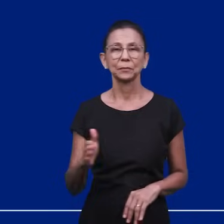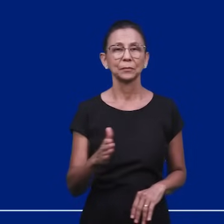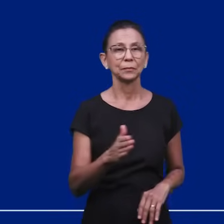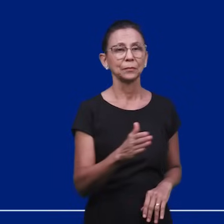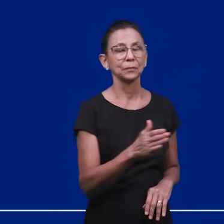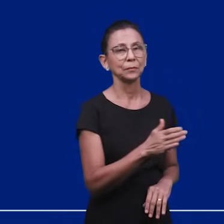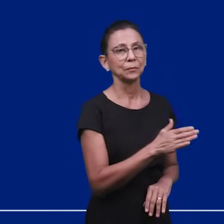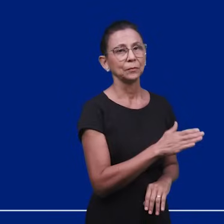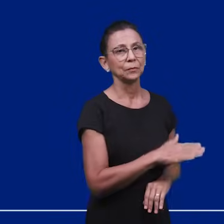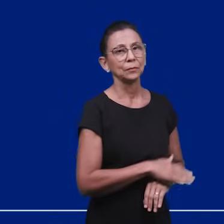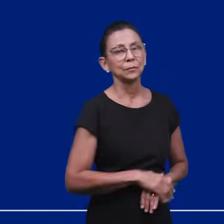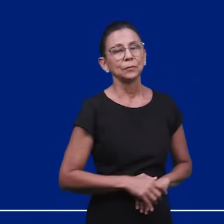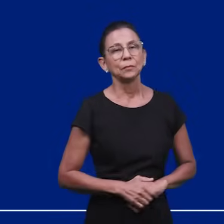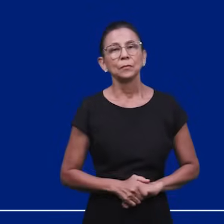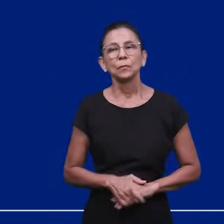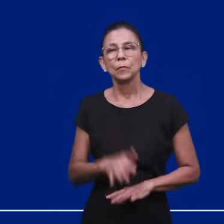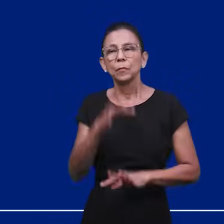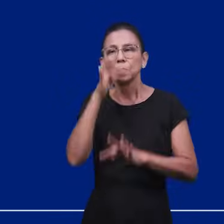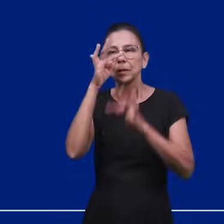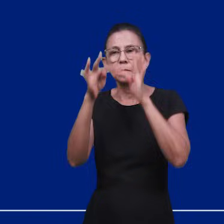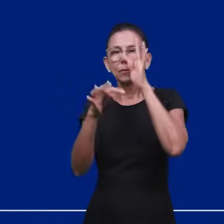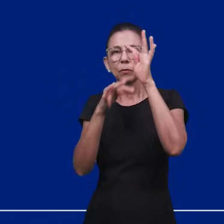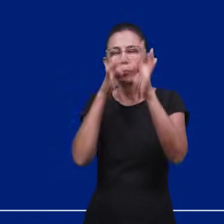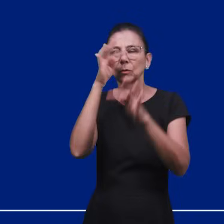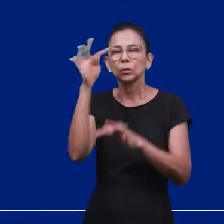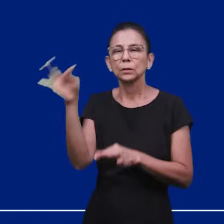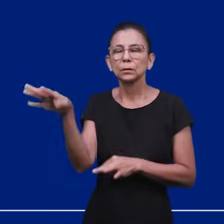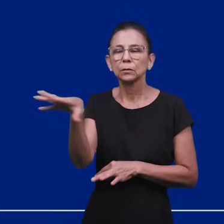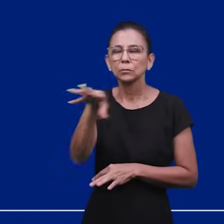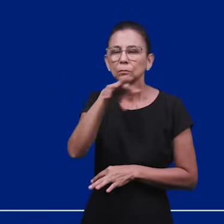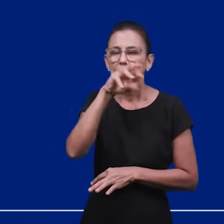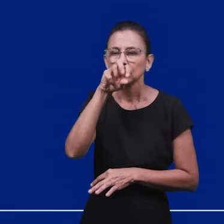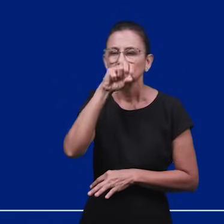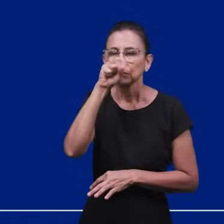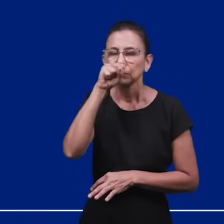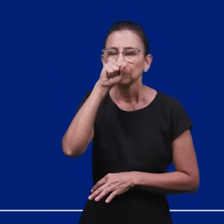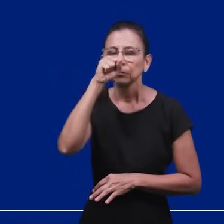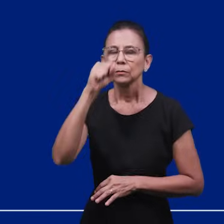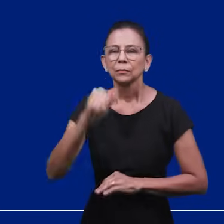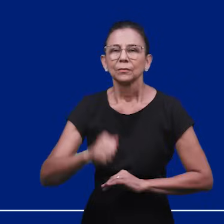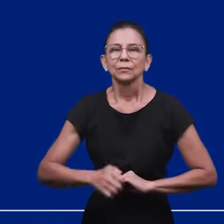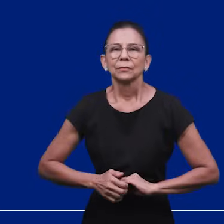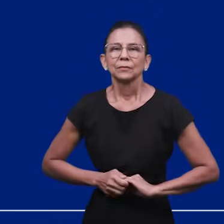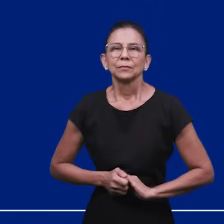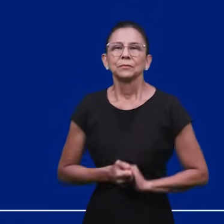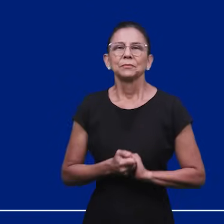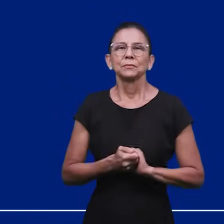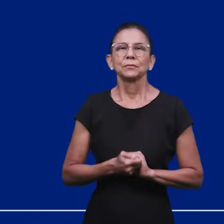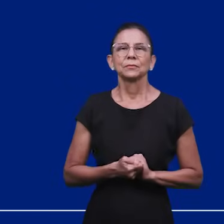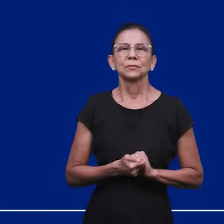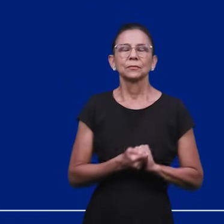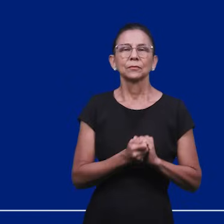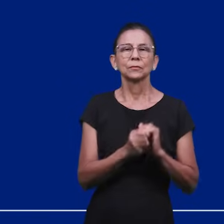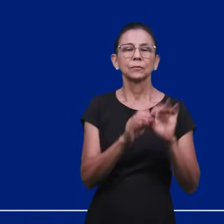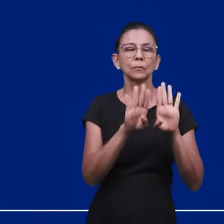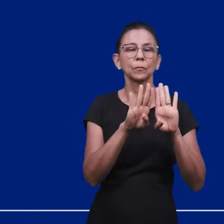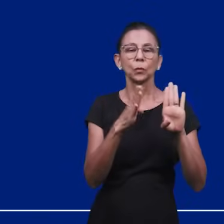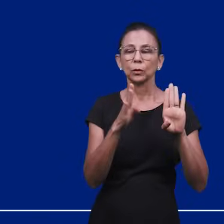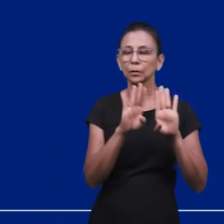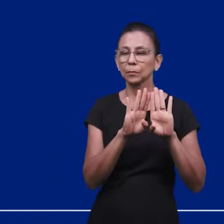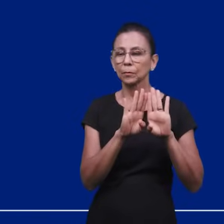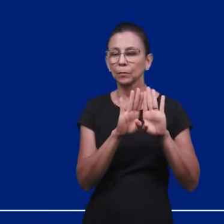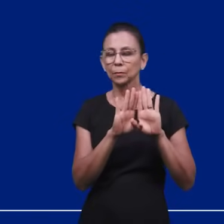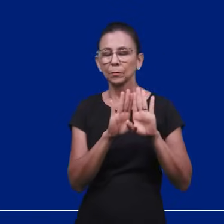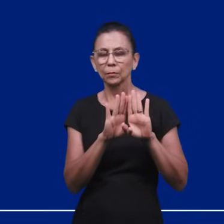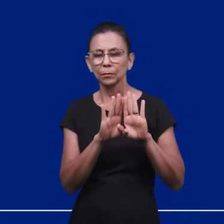seguinte: as mandrágoras dão cheiro e às nossas portas a toda sorte de